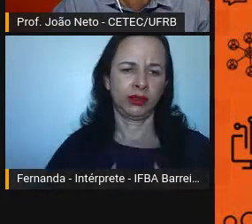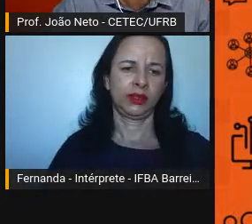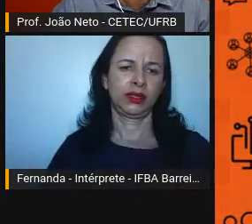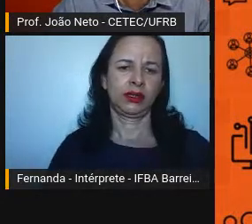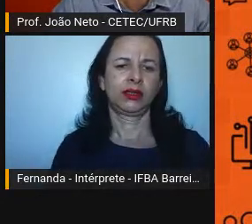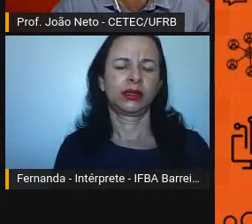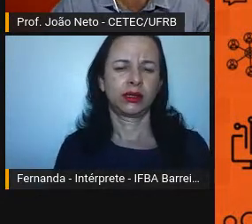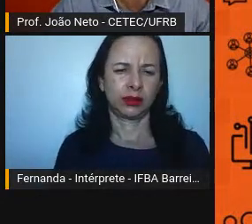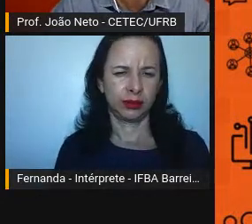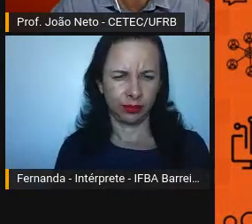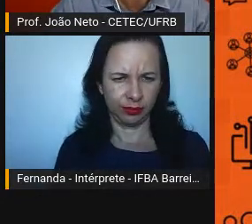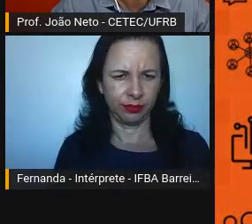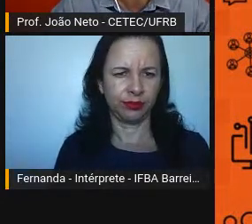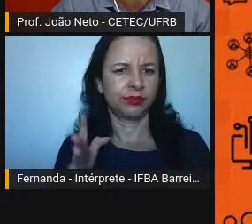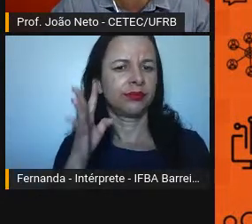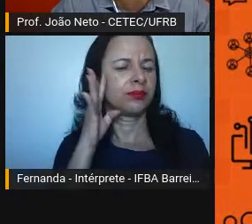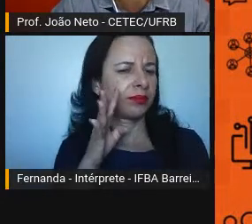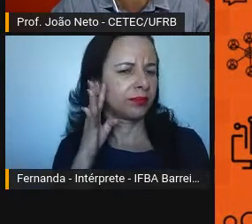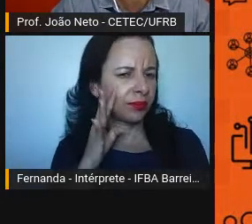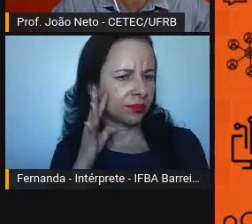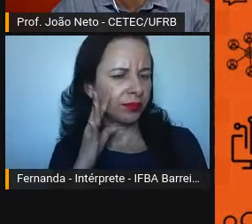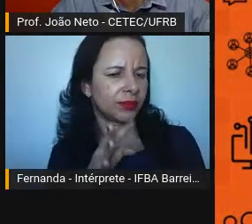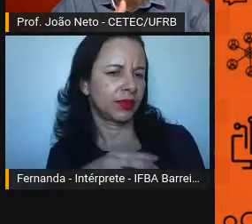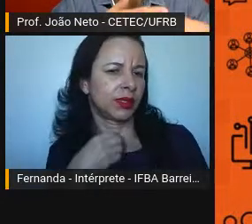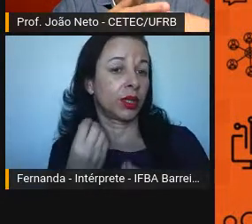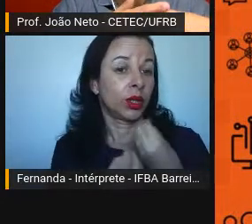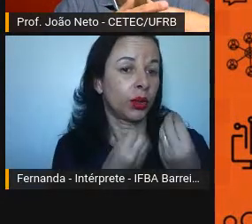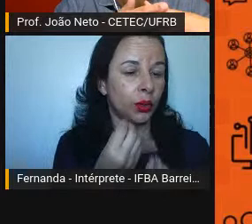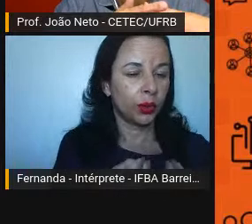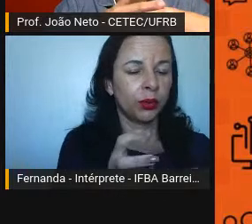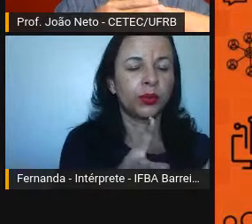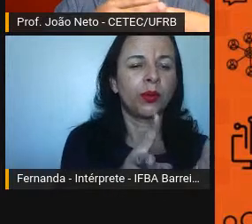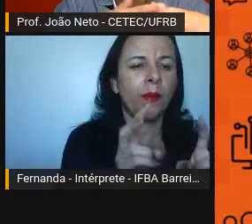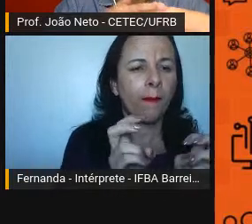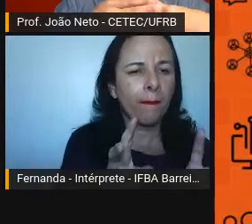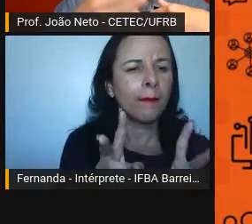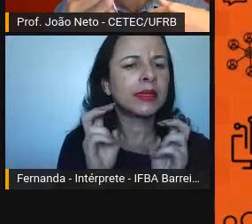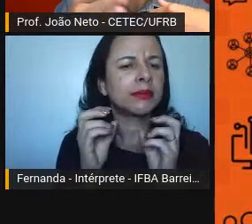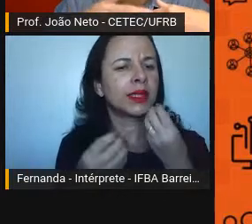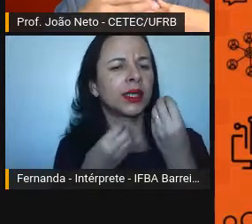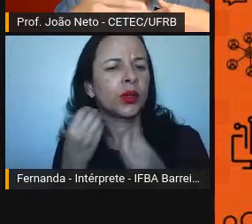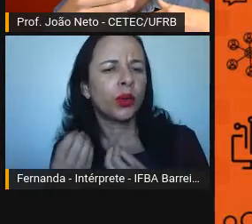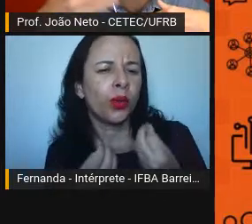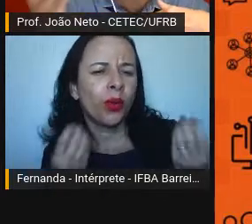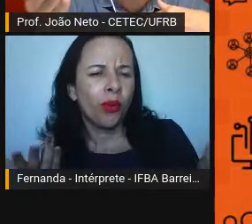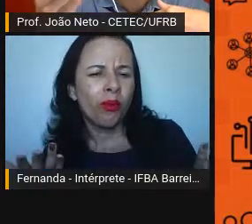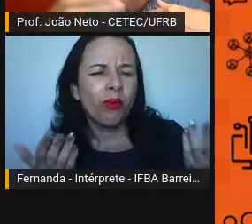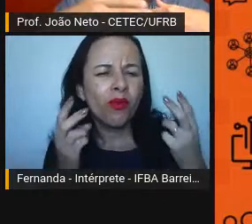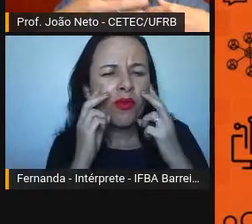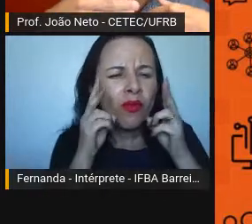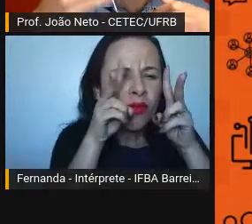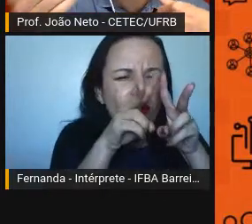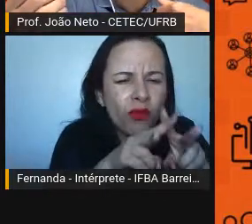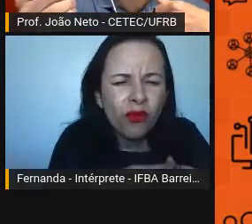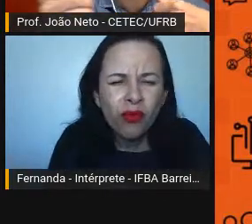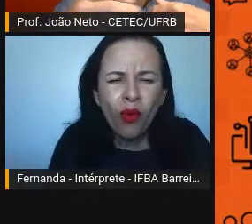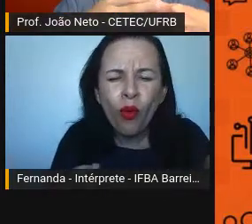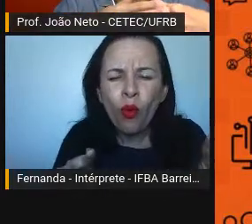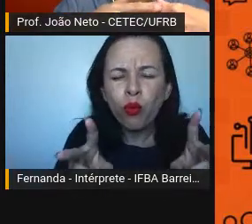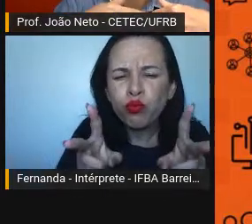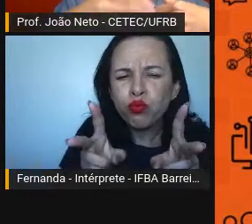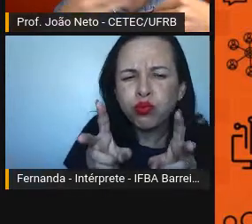é interessante percebemos como que é essa deficiência ela foi a tratado enxergada o